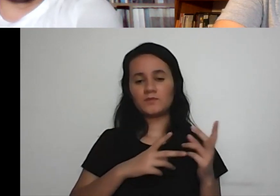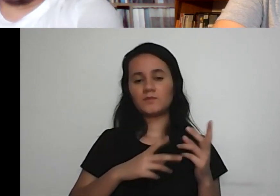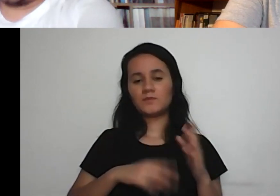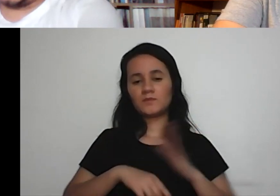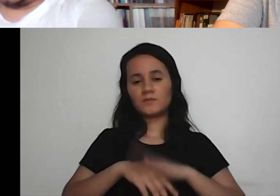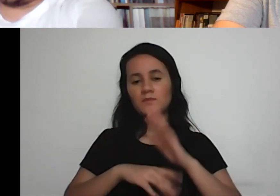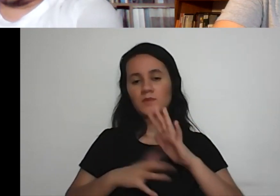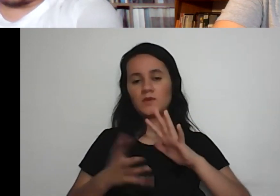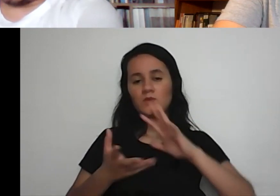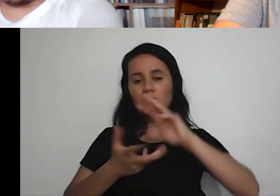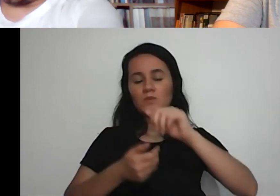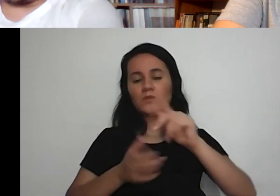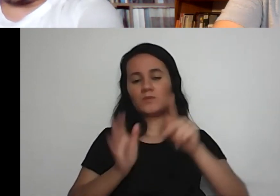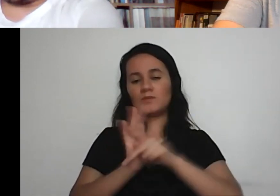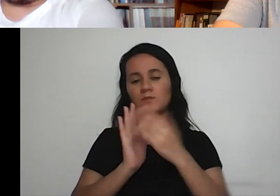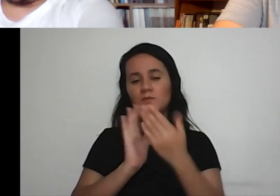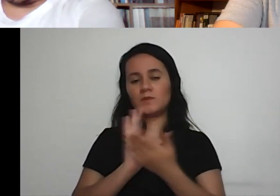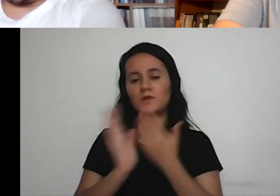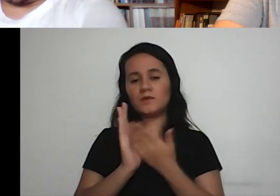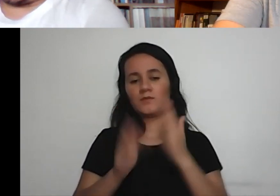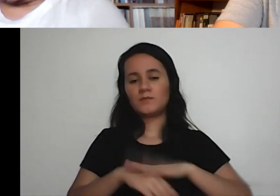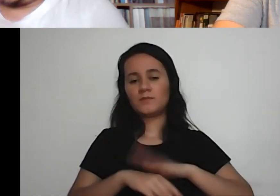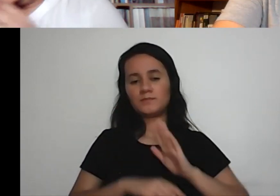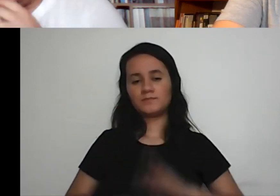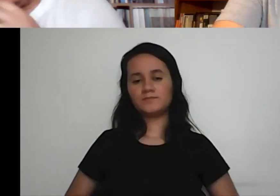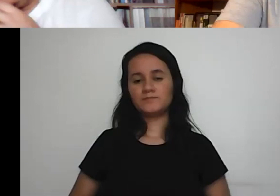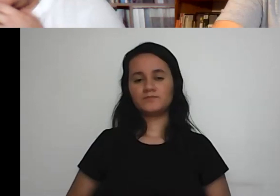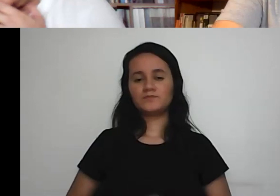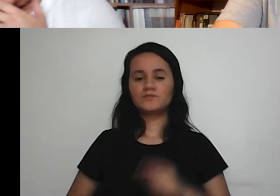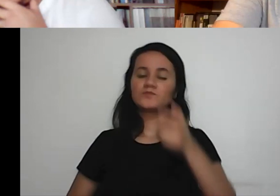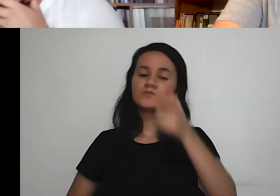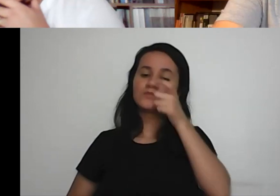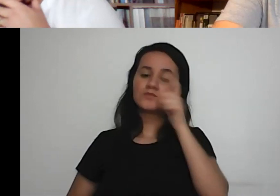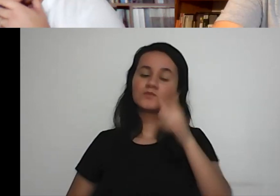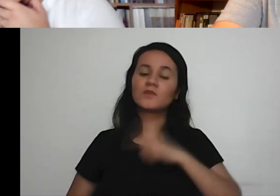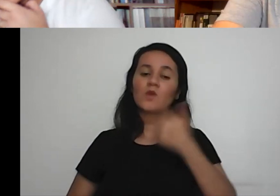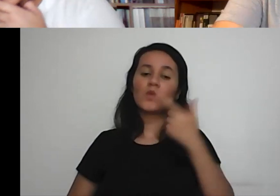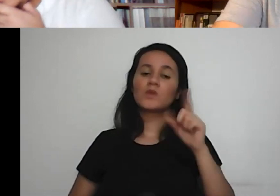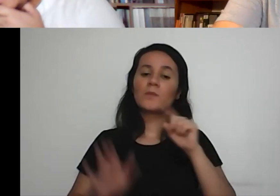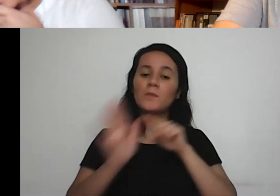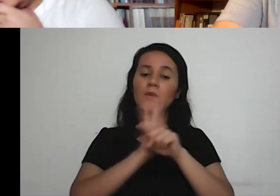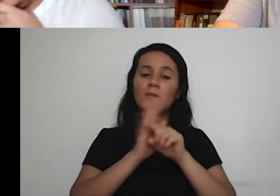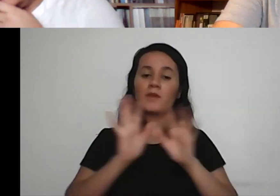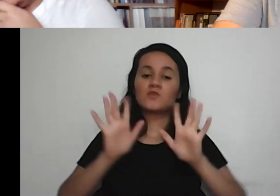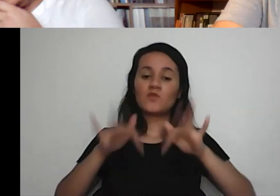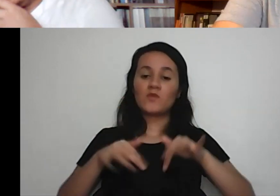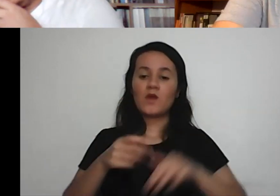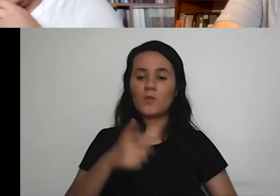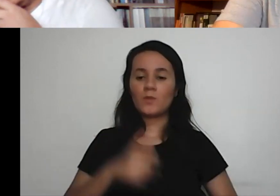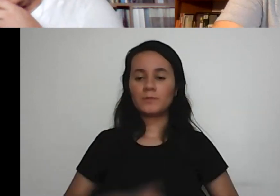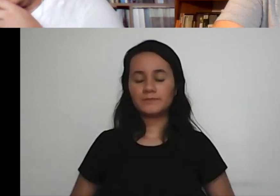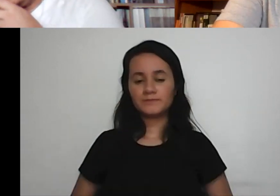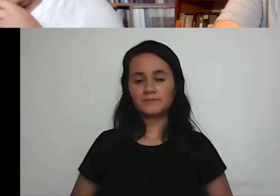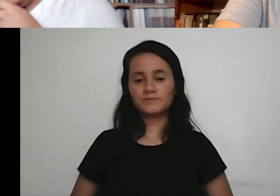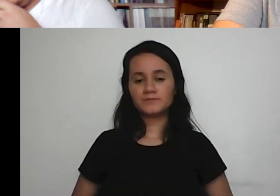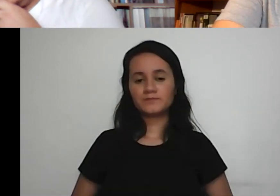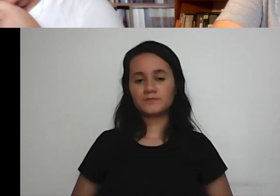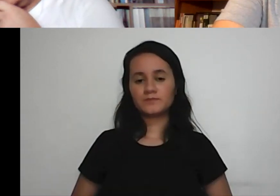pelo mundo dos livros bastante, viu? Deixa eu ver só se tinha alguma outra pergunta para a gente encerrar aqui, o